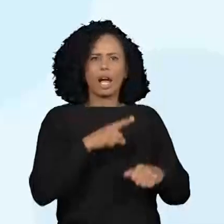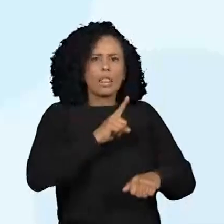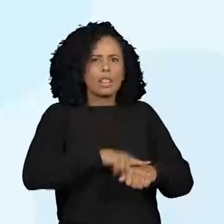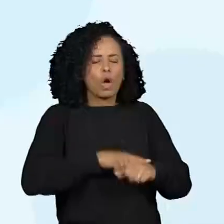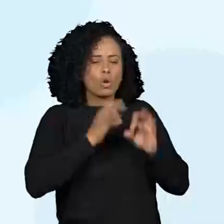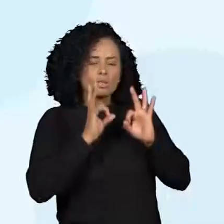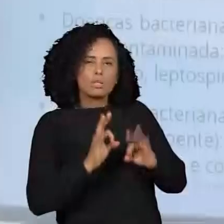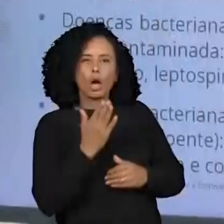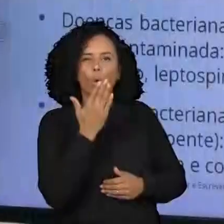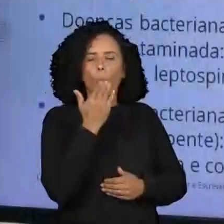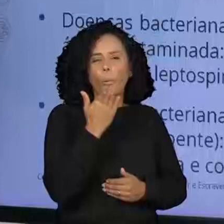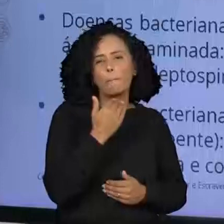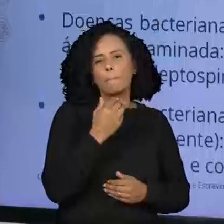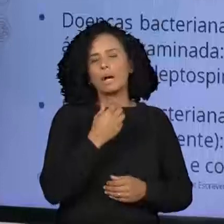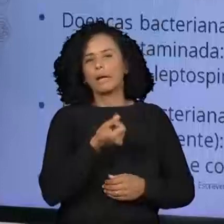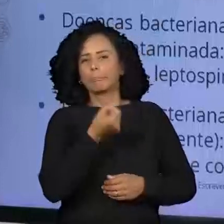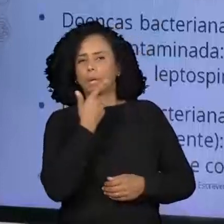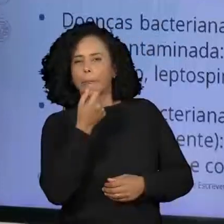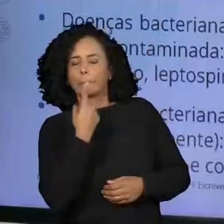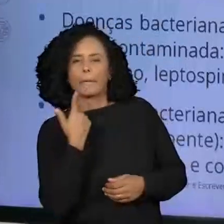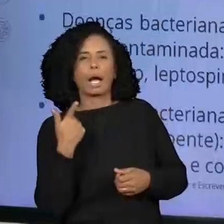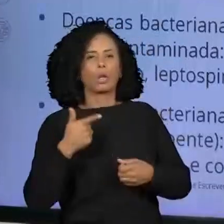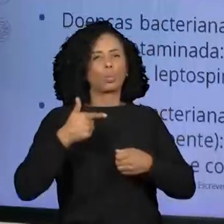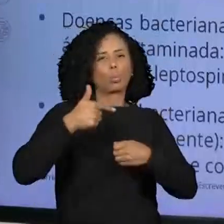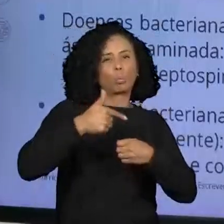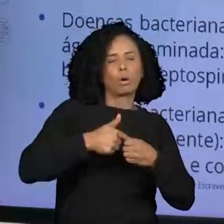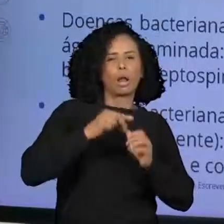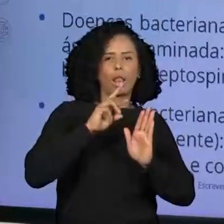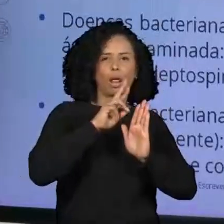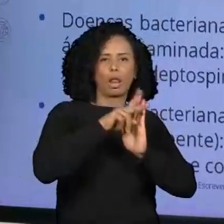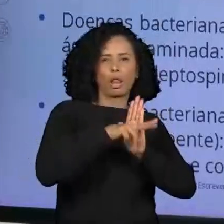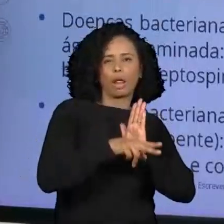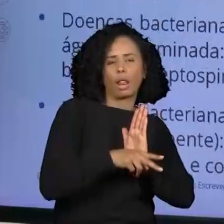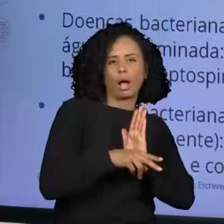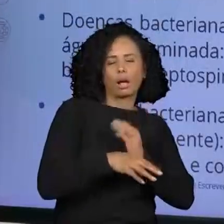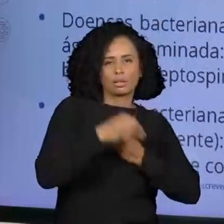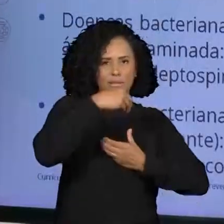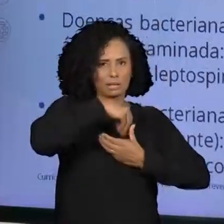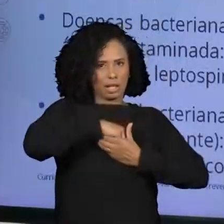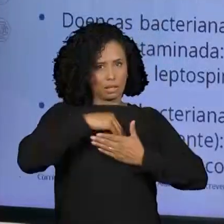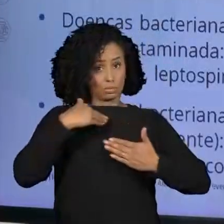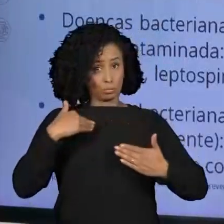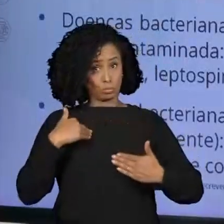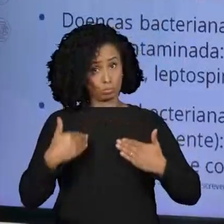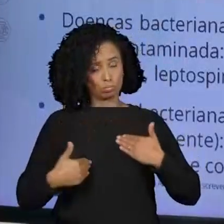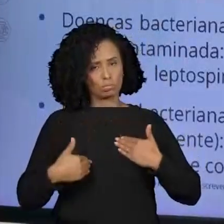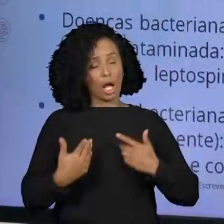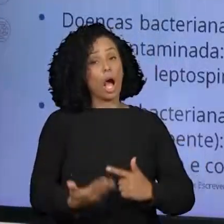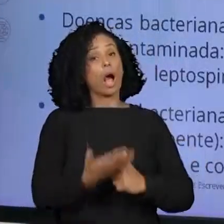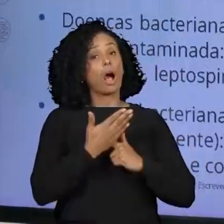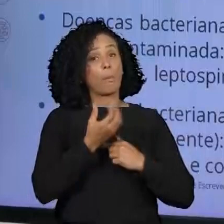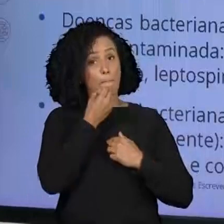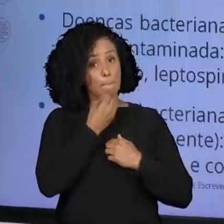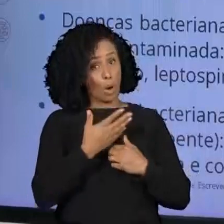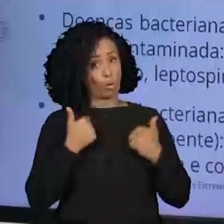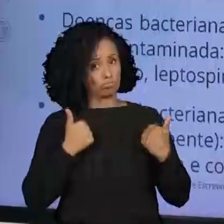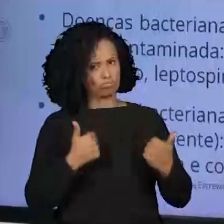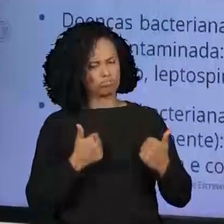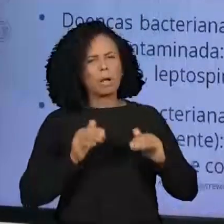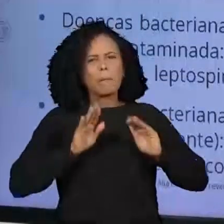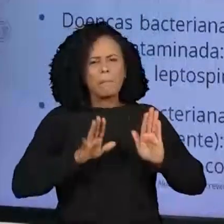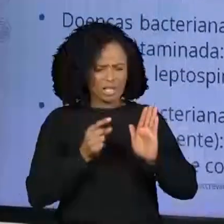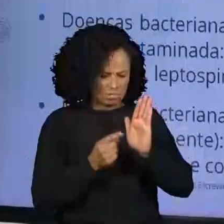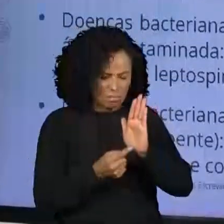nos medicamentos, nos combustíveis, que também estão dentro do nosso corpo e são boas, mas a gente tem bactérias que